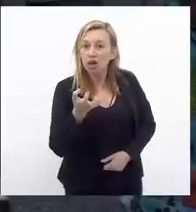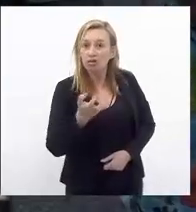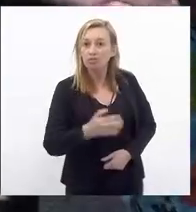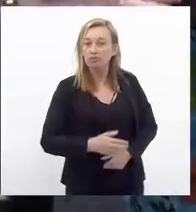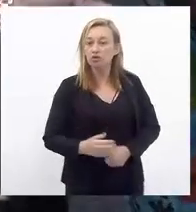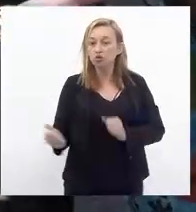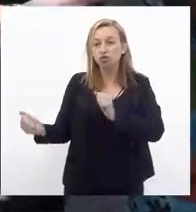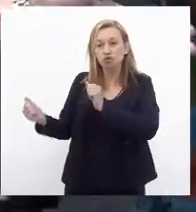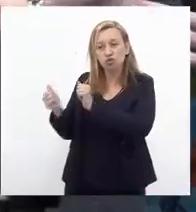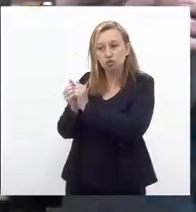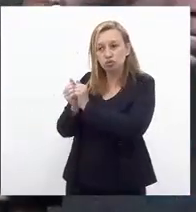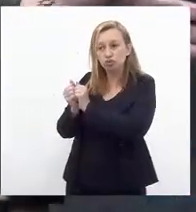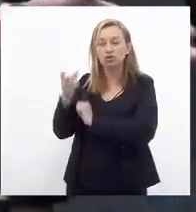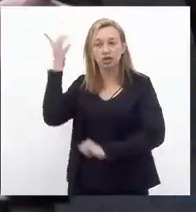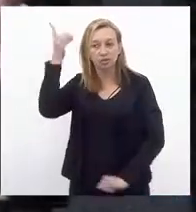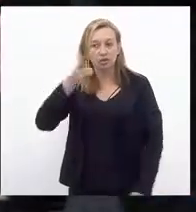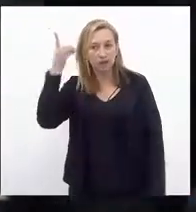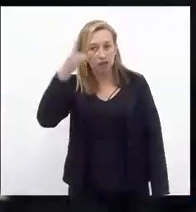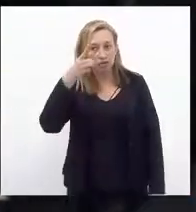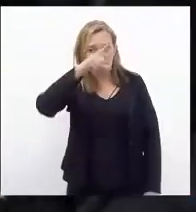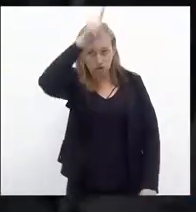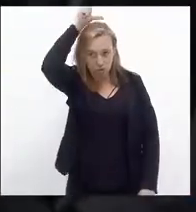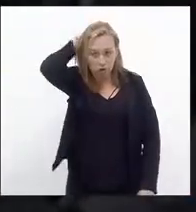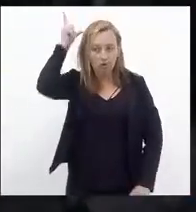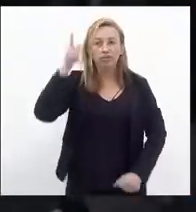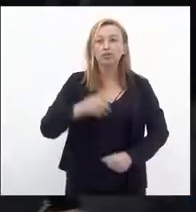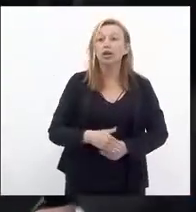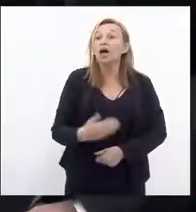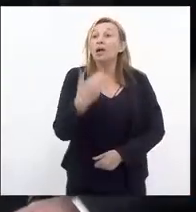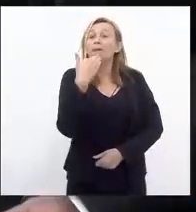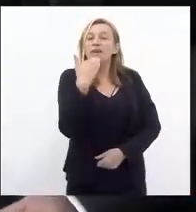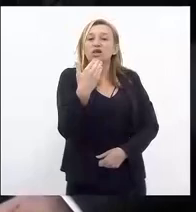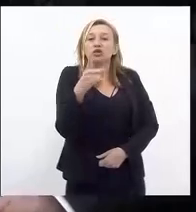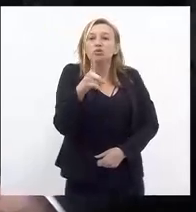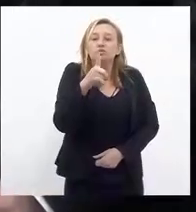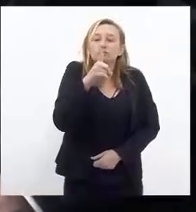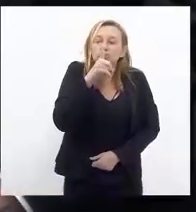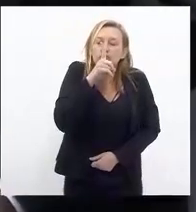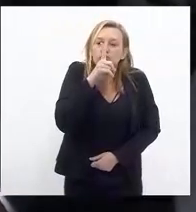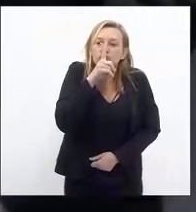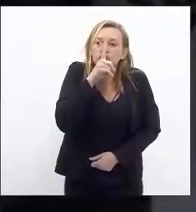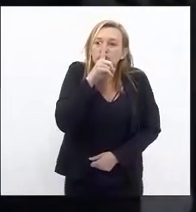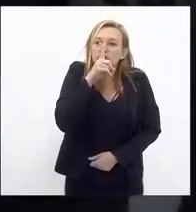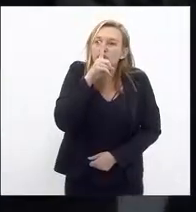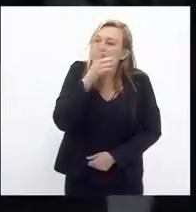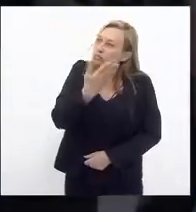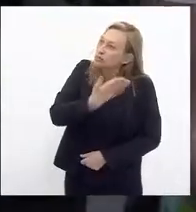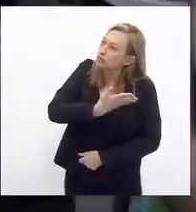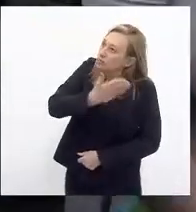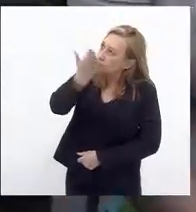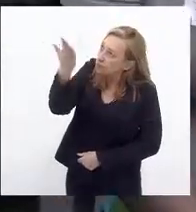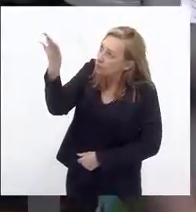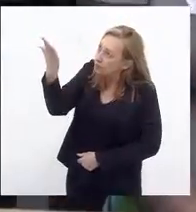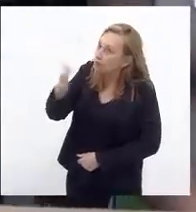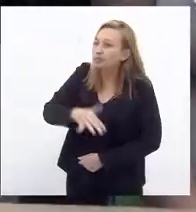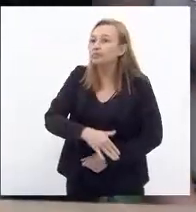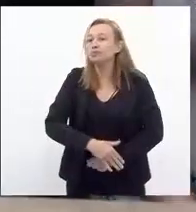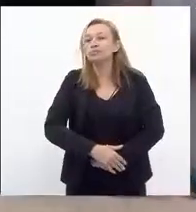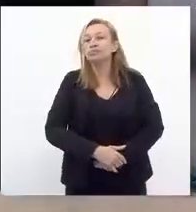ao lado do deputado Luiz Paulo pediu silêncio por favor dos nossos companheiros